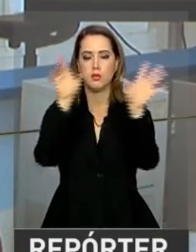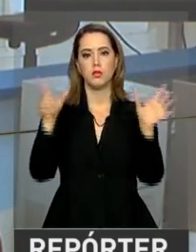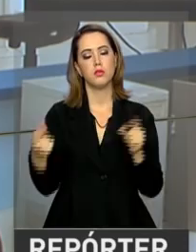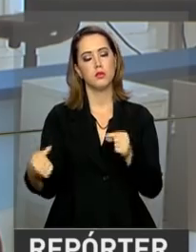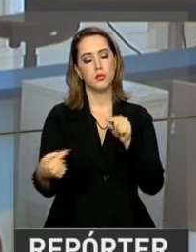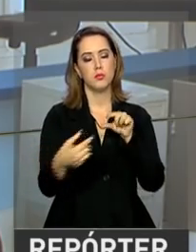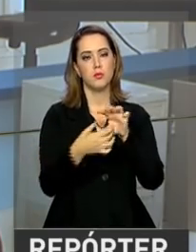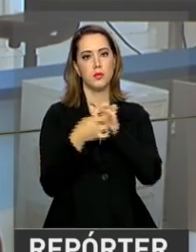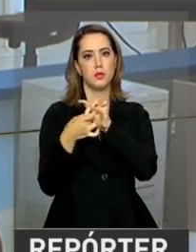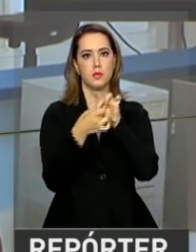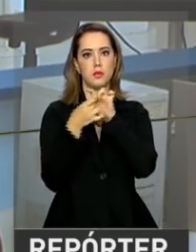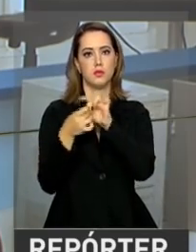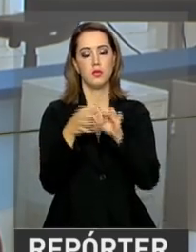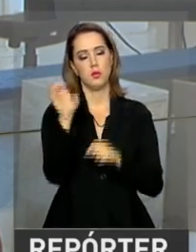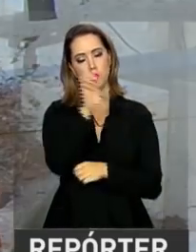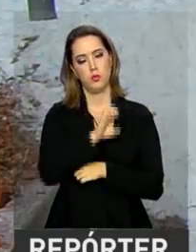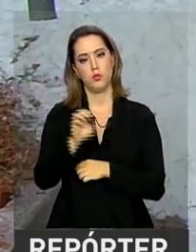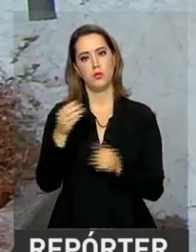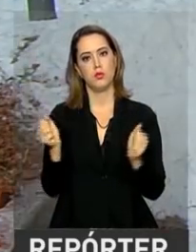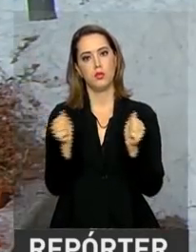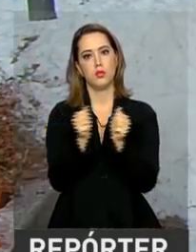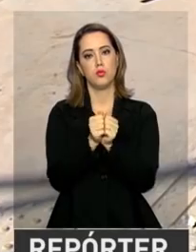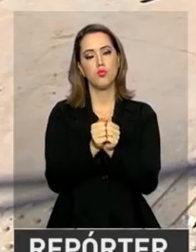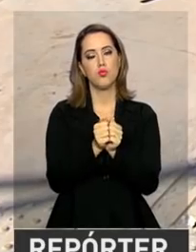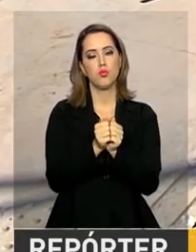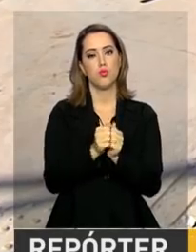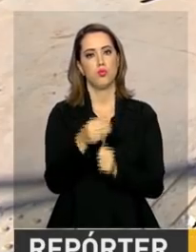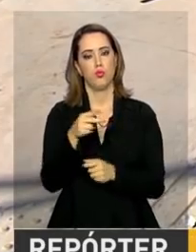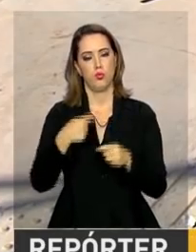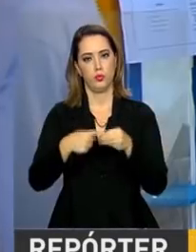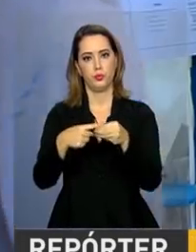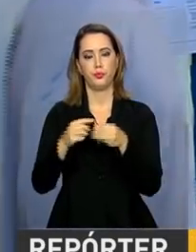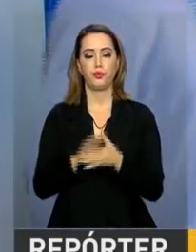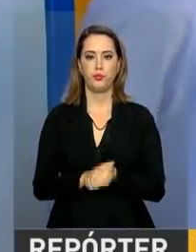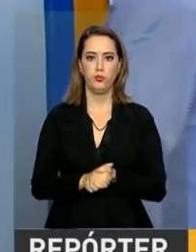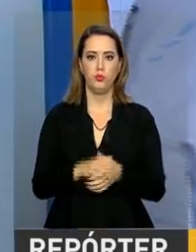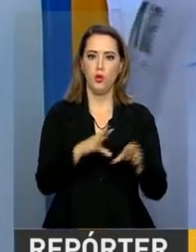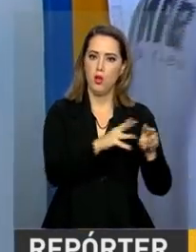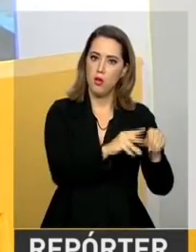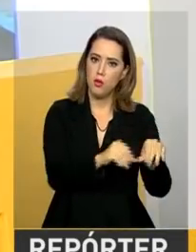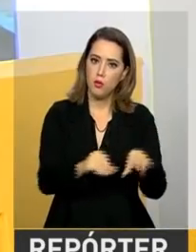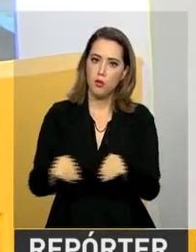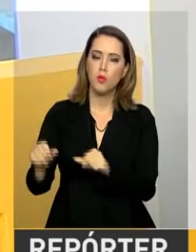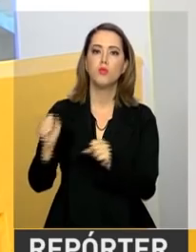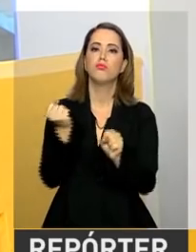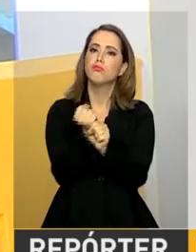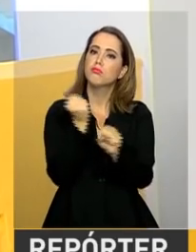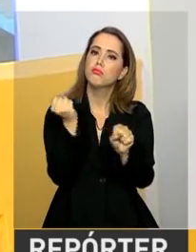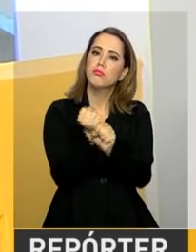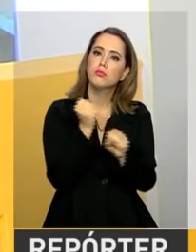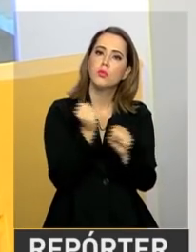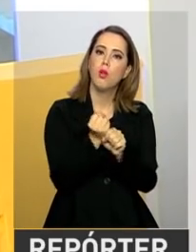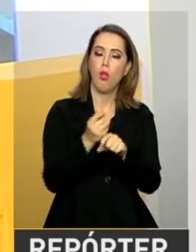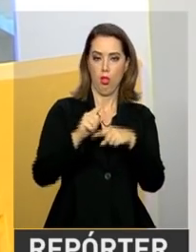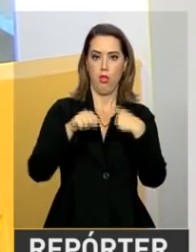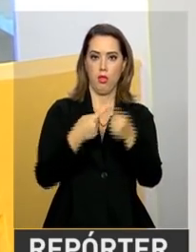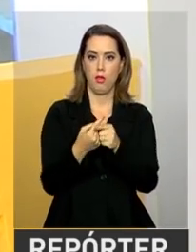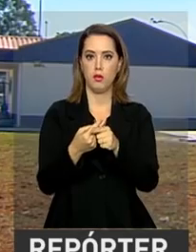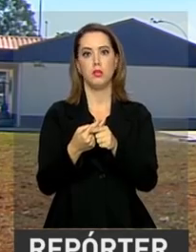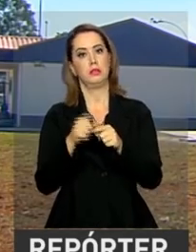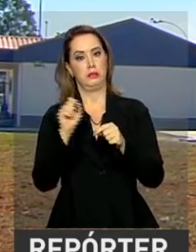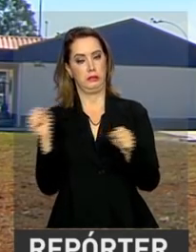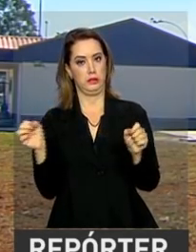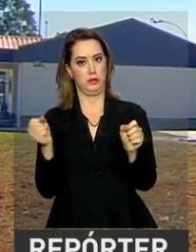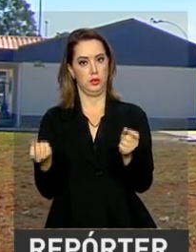estados e municípios. Areia, tijolo, cimento e trabalhadores logo serão substituídos por